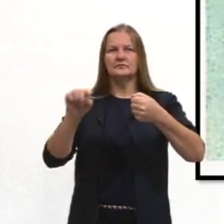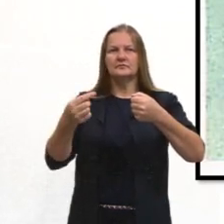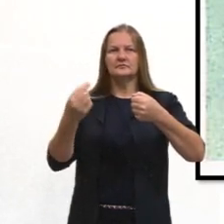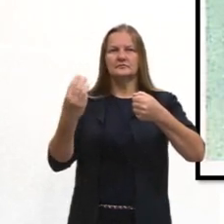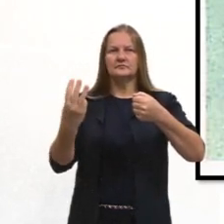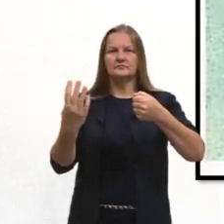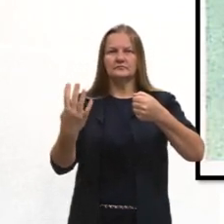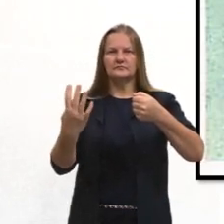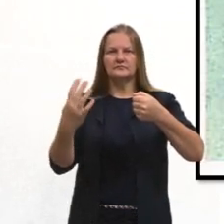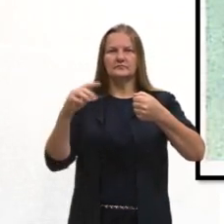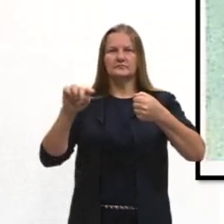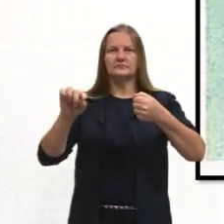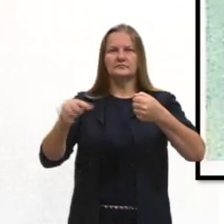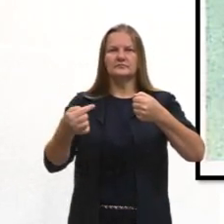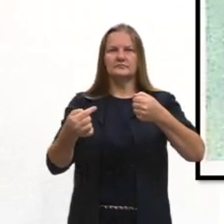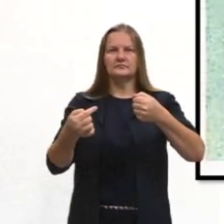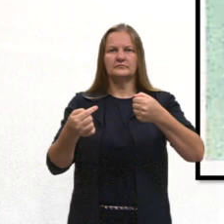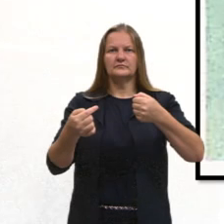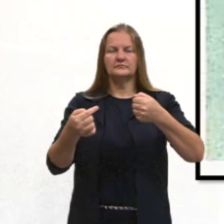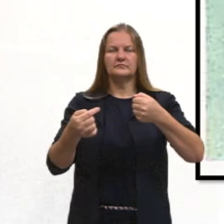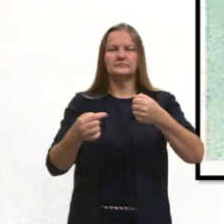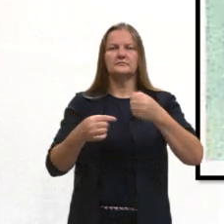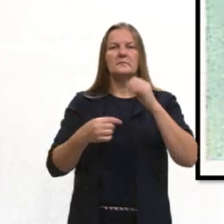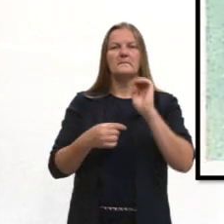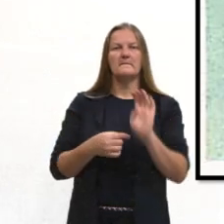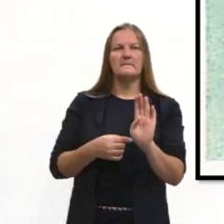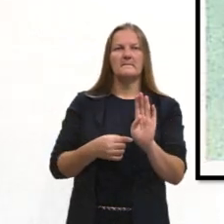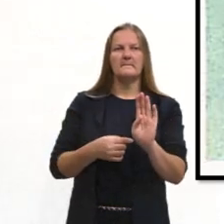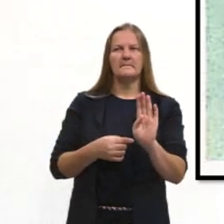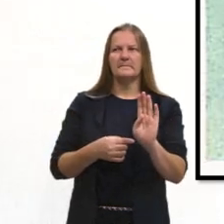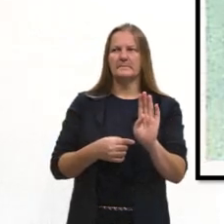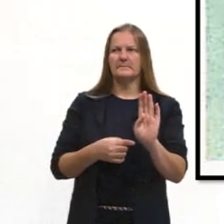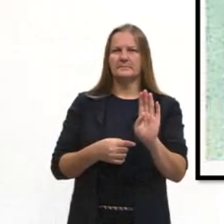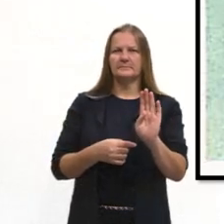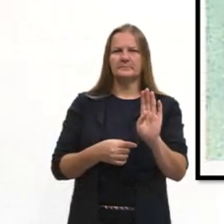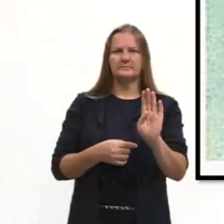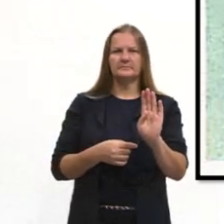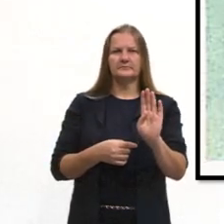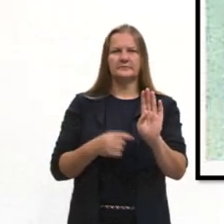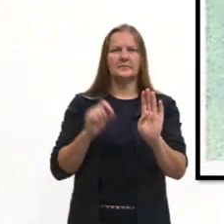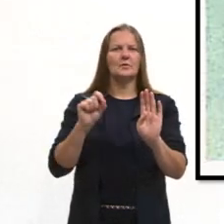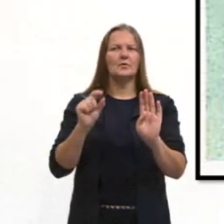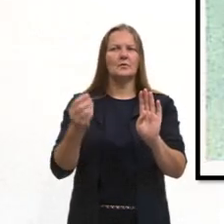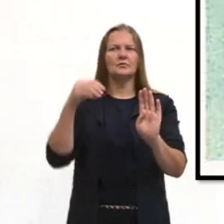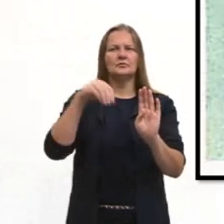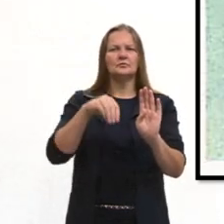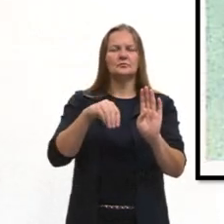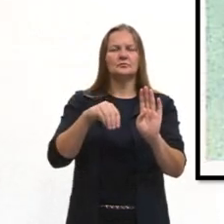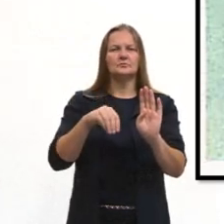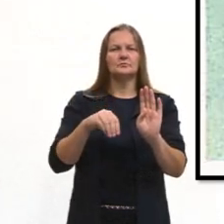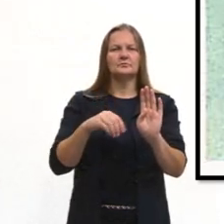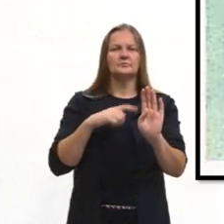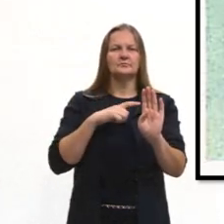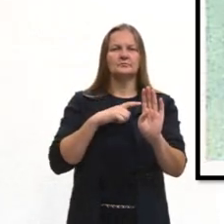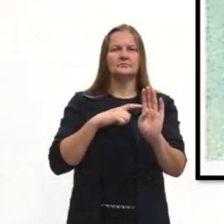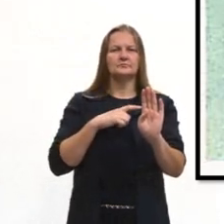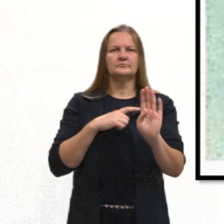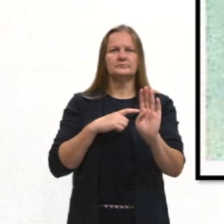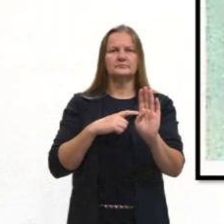0,2, 4 e o conjunto B onde eu tenho os seguintes elementos